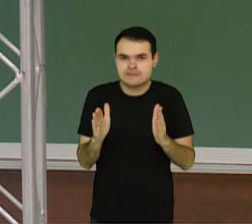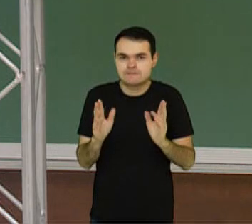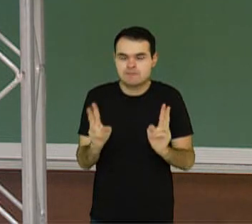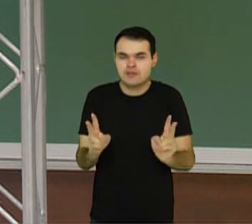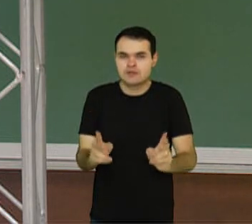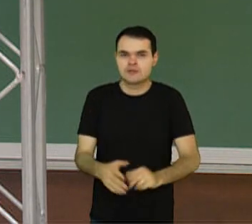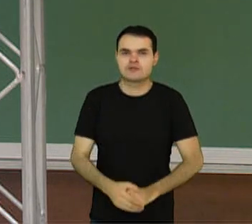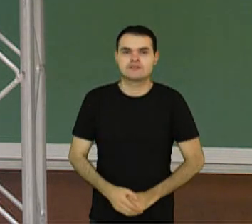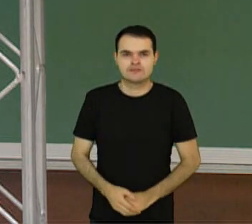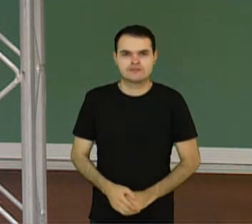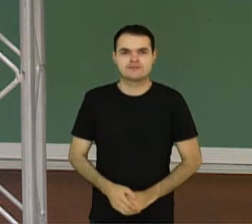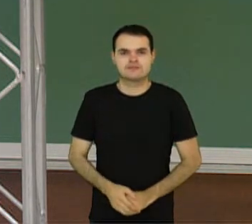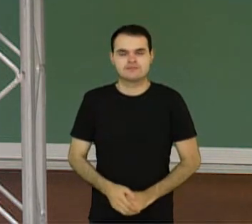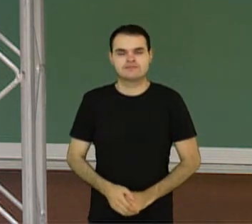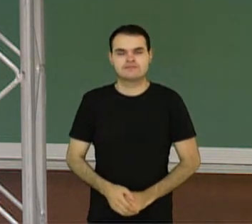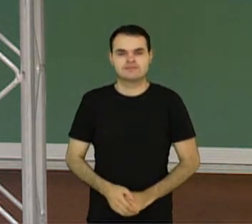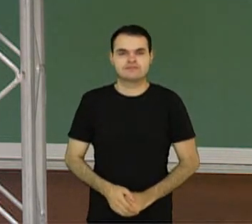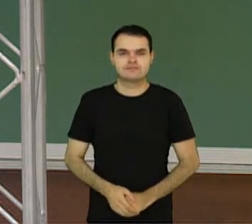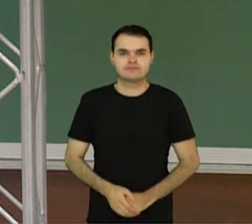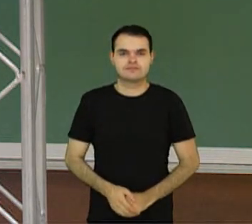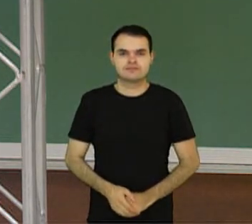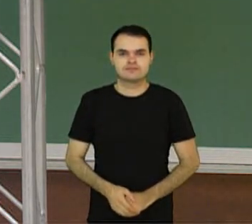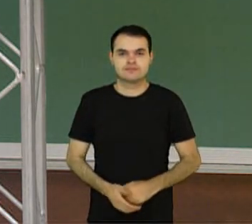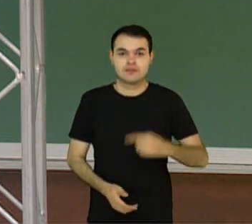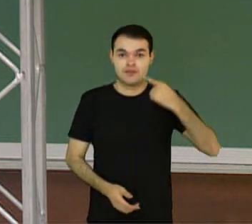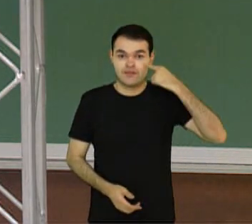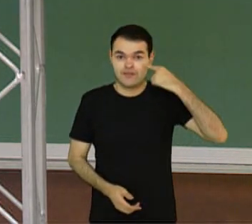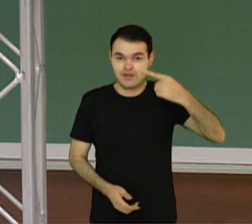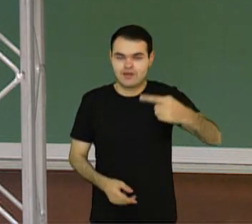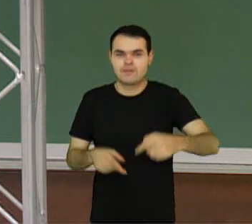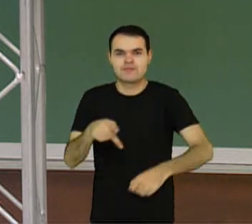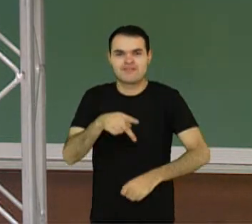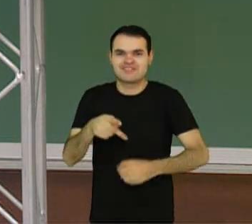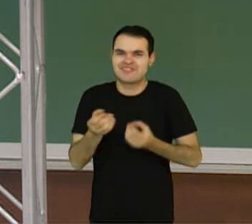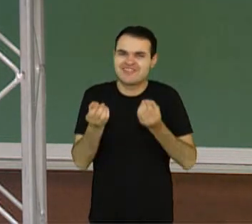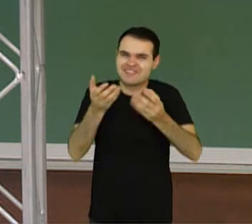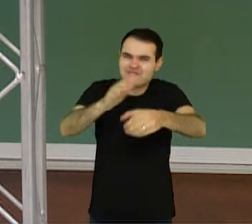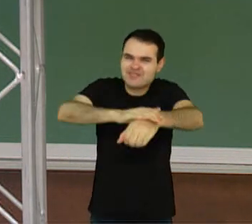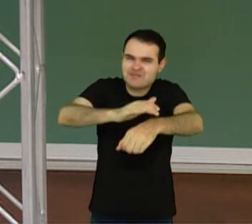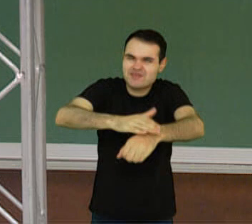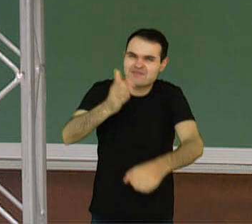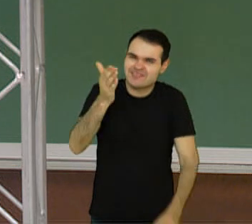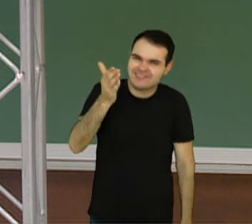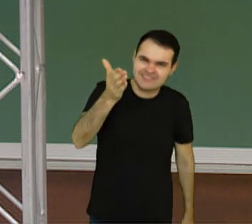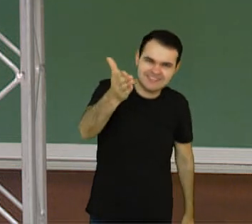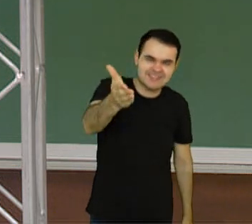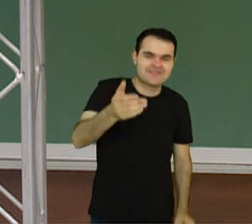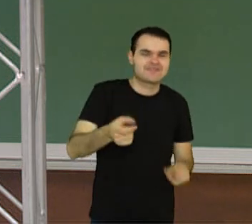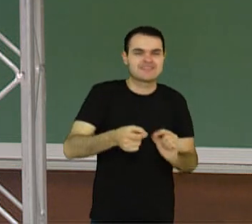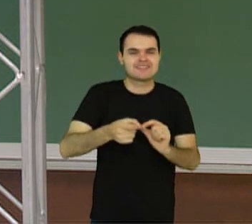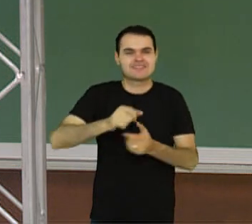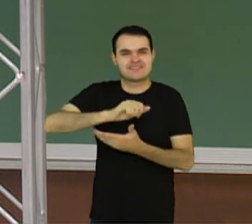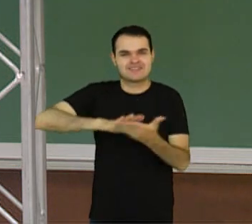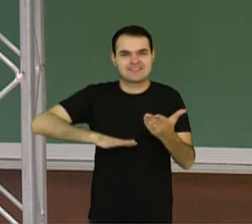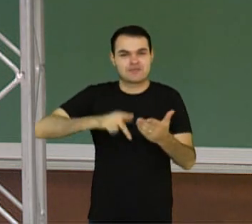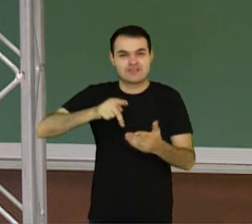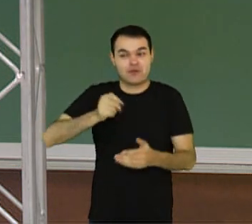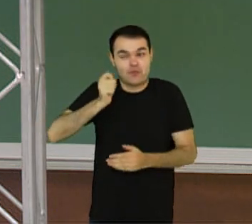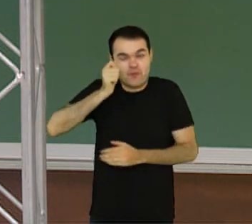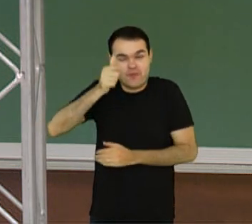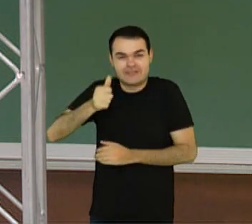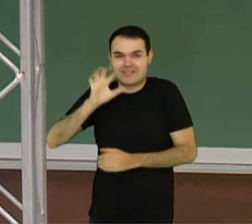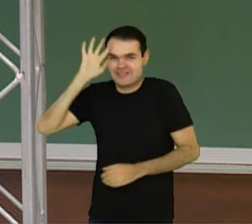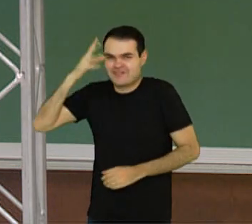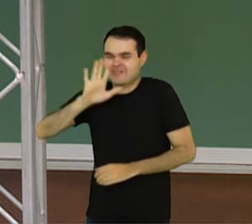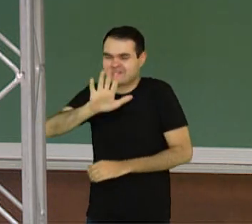tá? Então vamos lá. Então a professora vai dar um tempinho para você fazer o exercício. A professora já ia resolver,